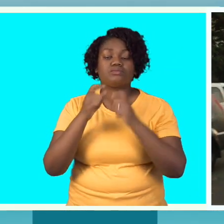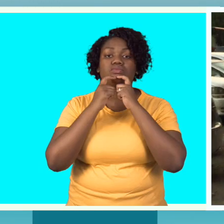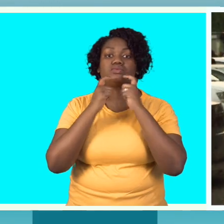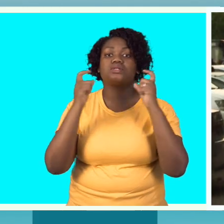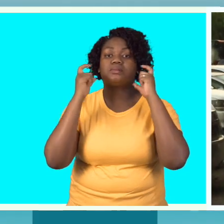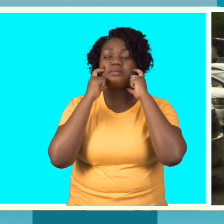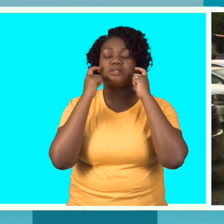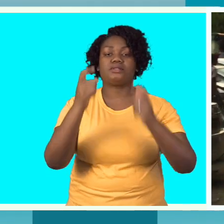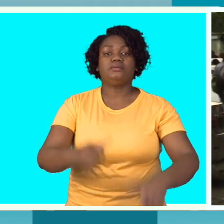deficiência. aí Obrigado.